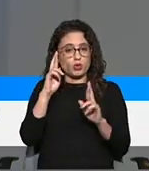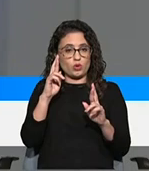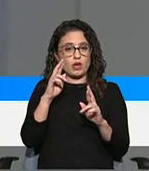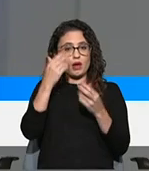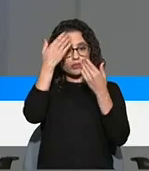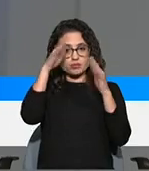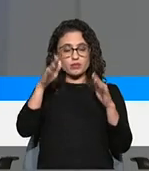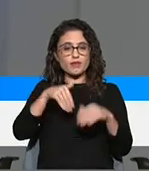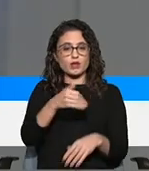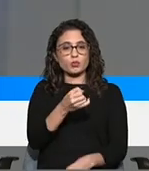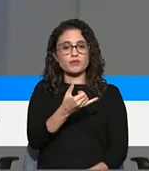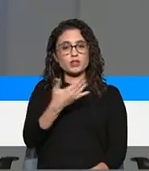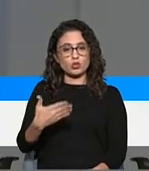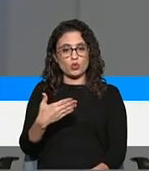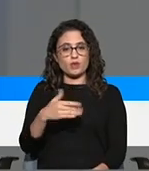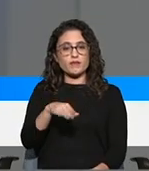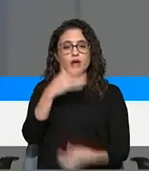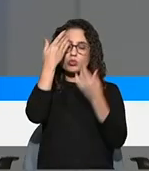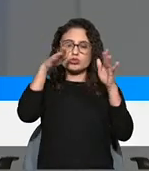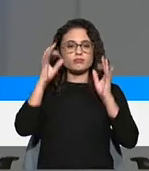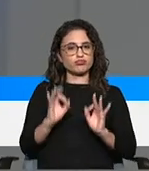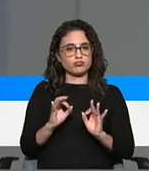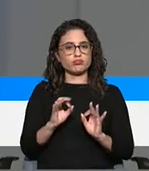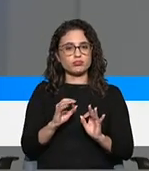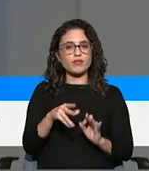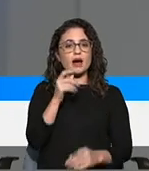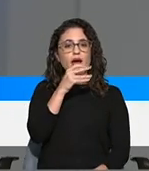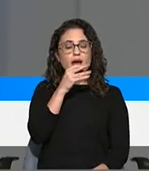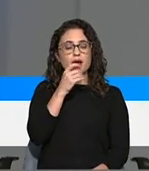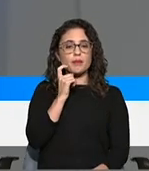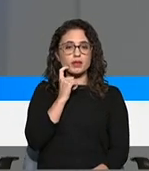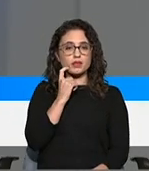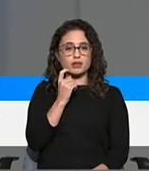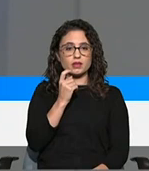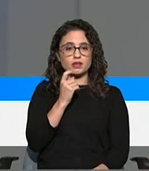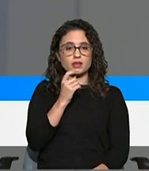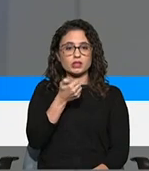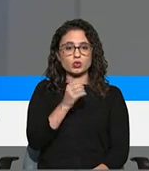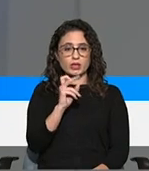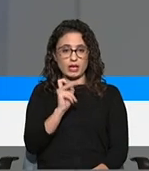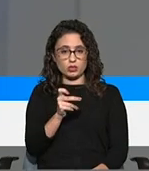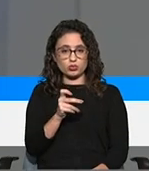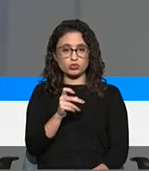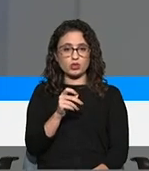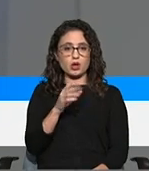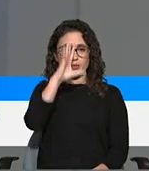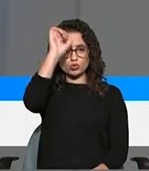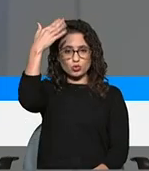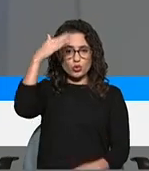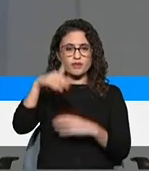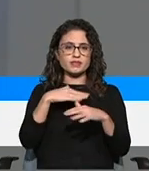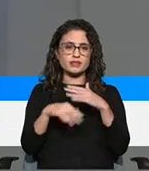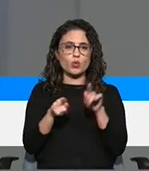madura e que faz em abril 50 anos um primeiro-ministro que andava a fazer